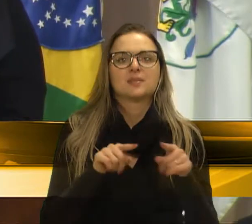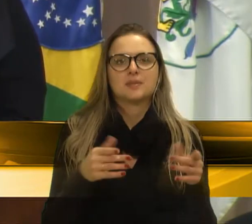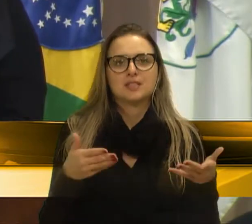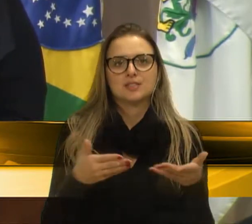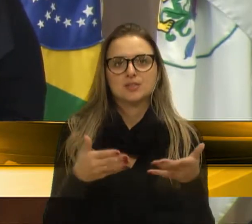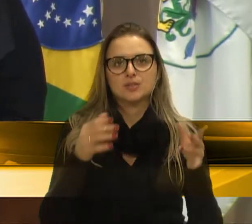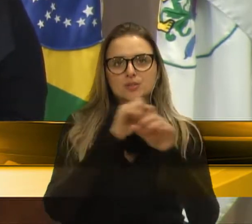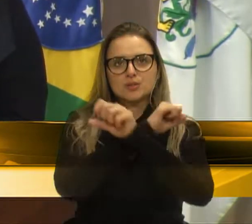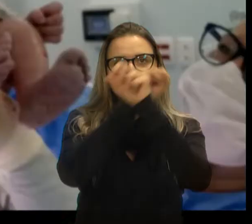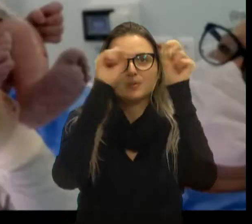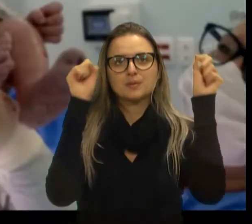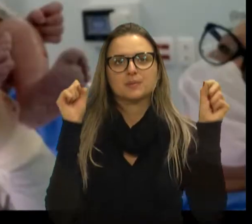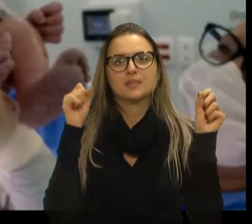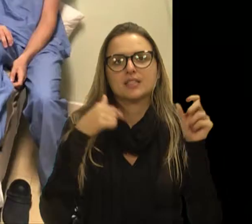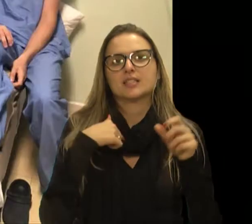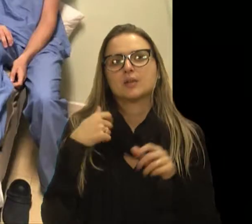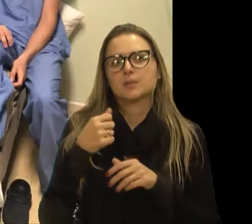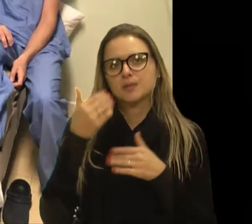de agradecimentos,